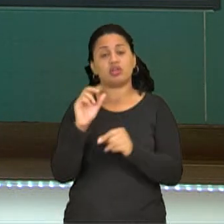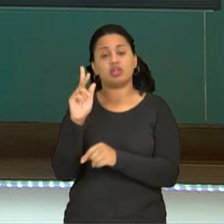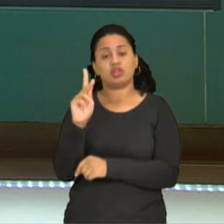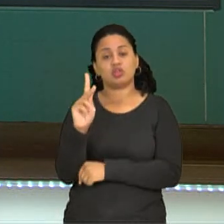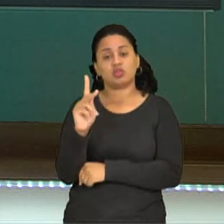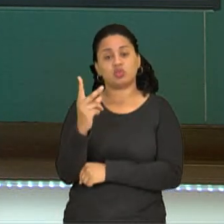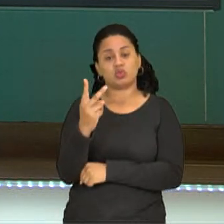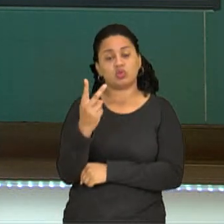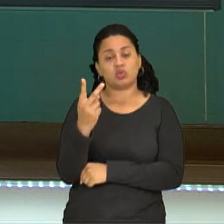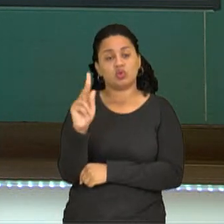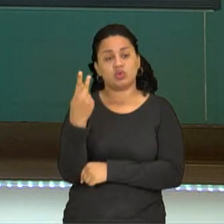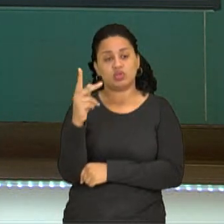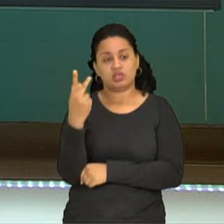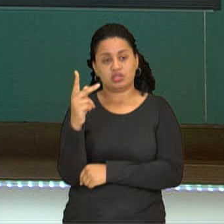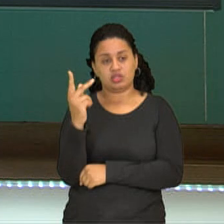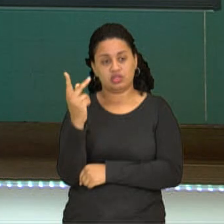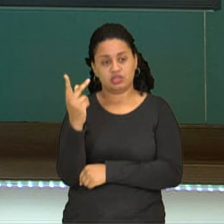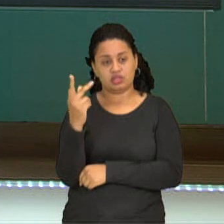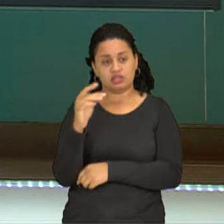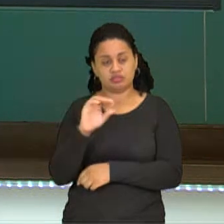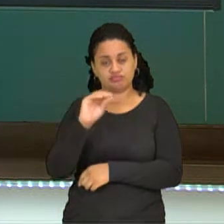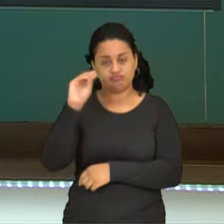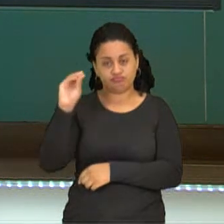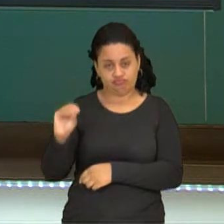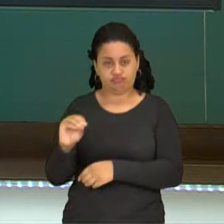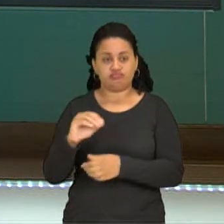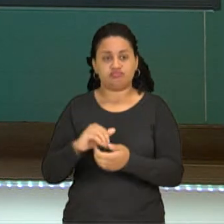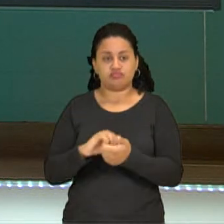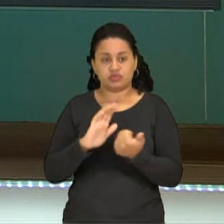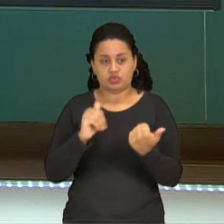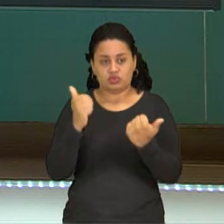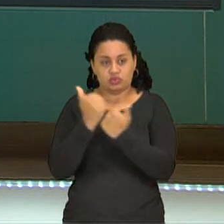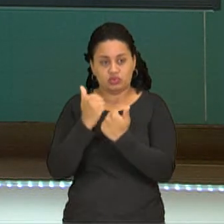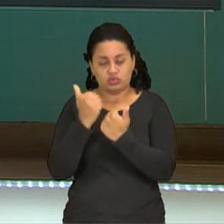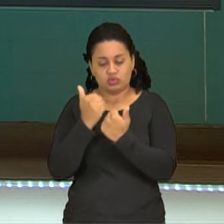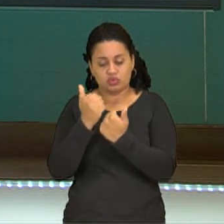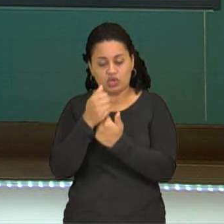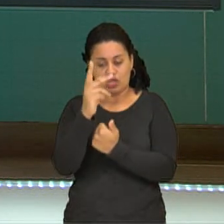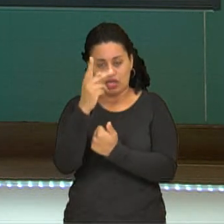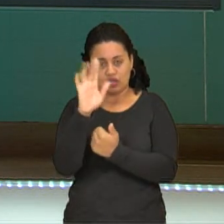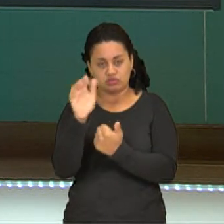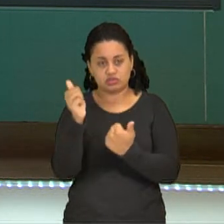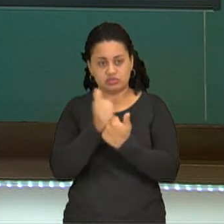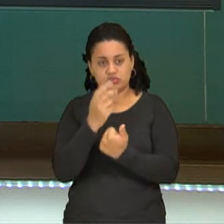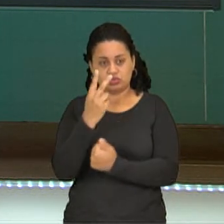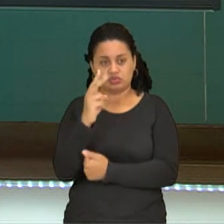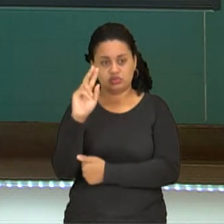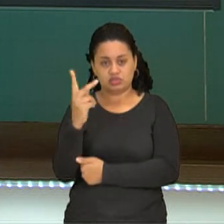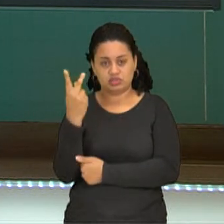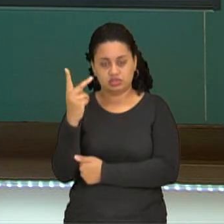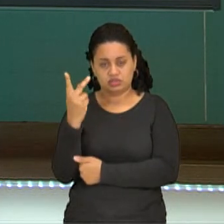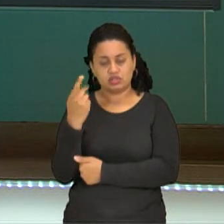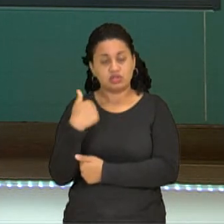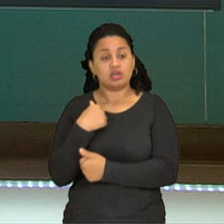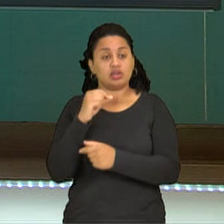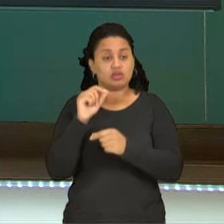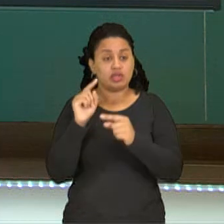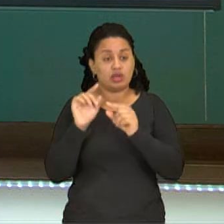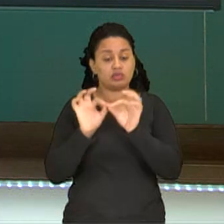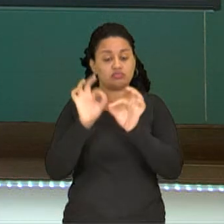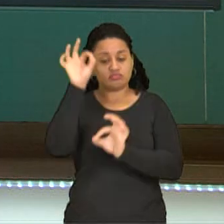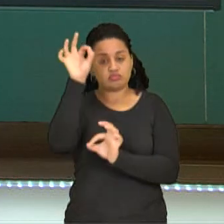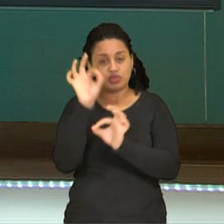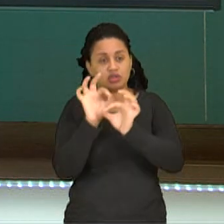altura dela corresponde a 2 vezes h. Então, substituir no lugar do h lá, 2 vezes h, seria a